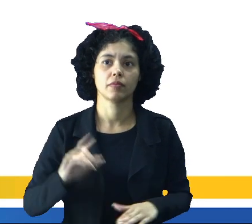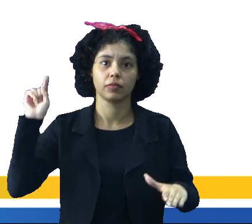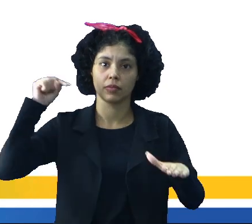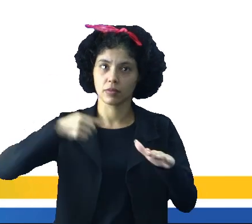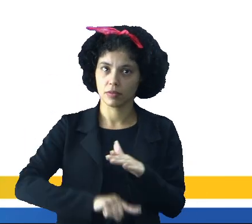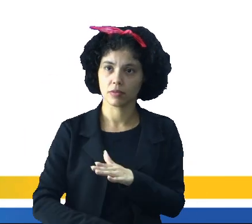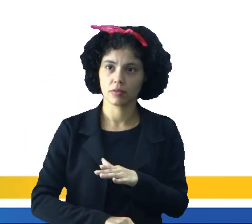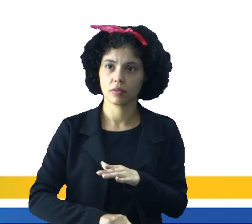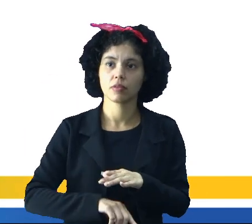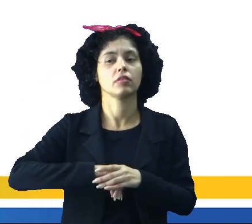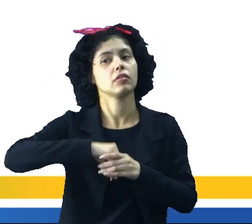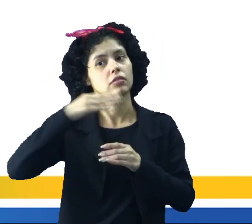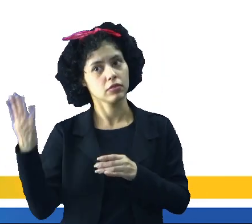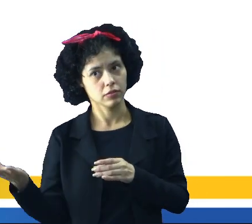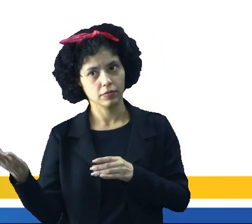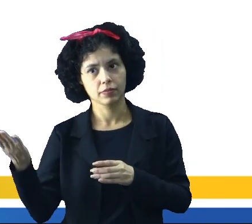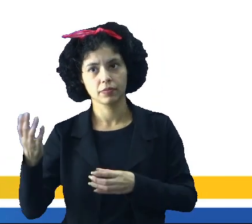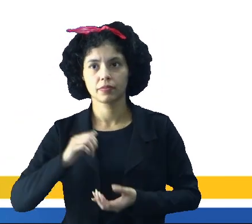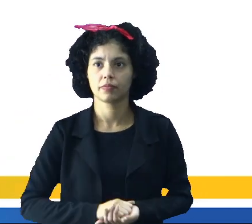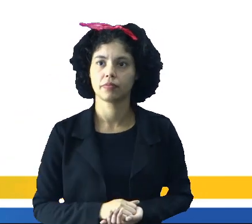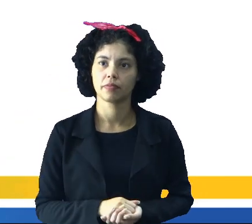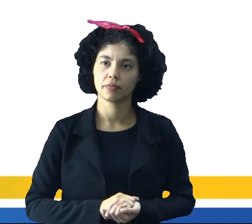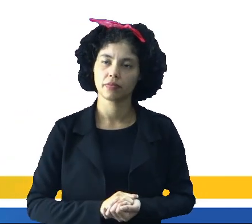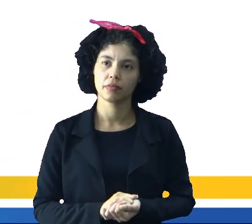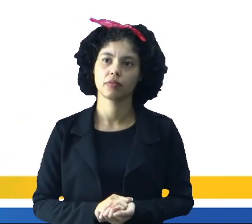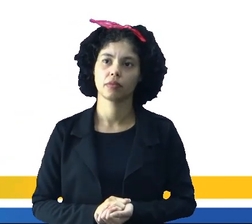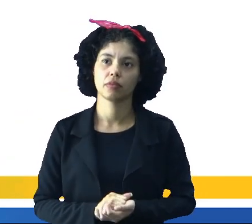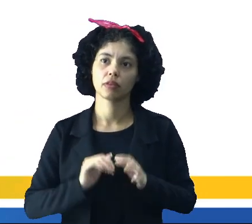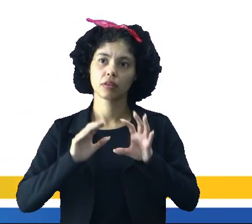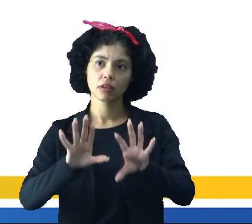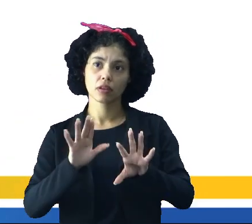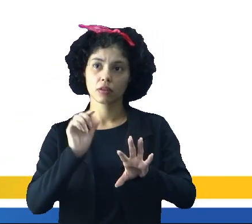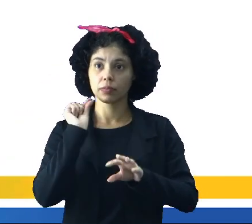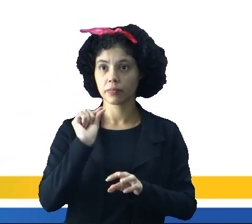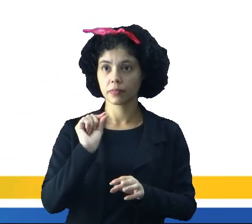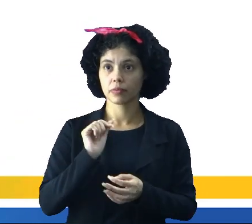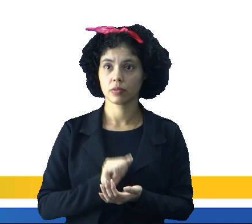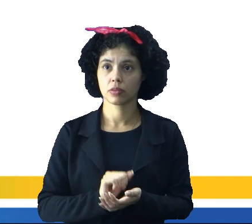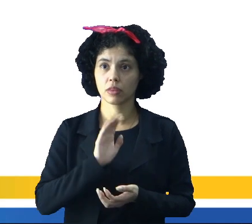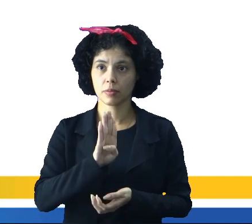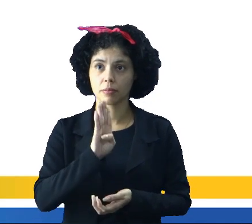regiões, a interior e a exterior, tá? Isto é